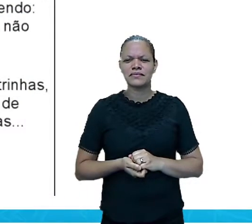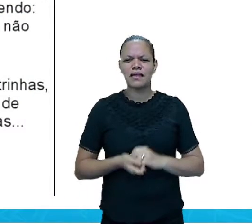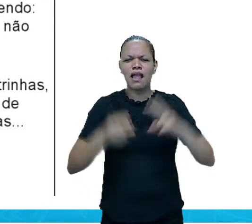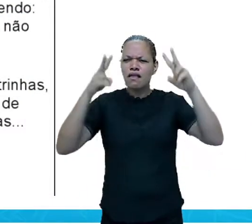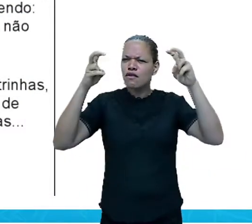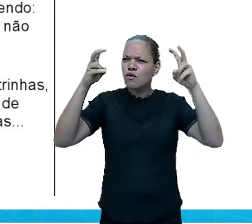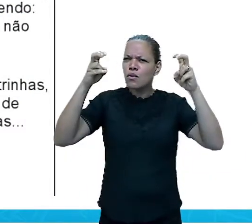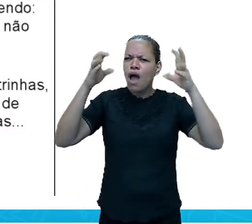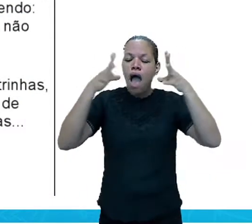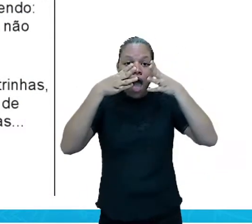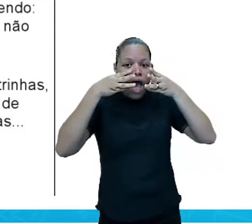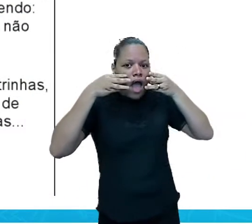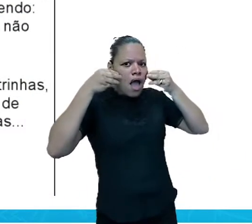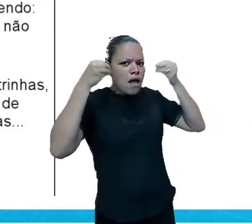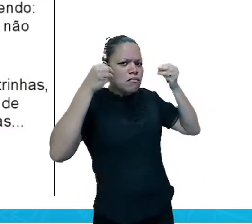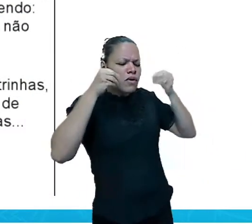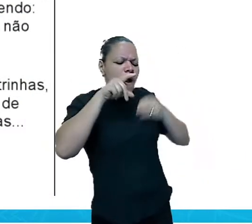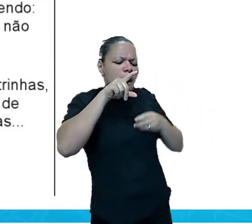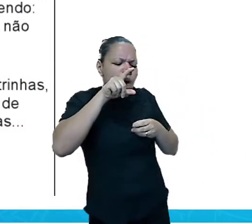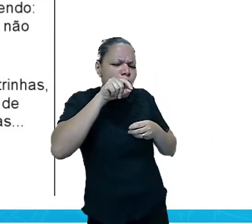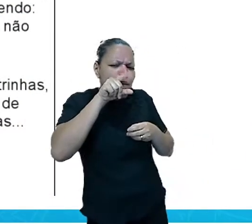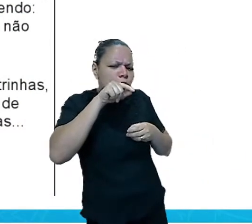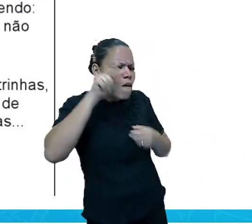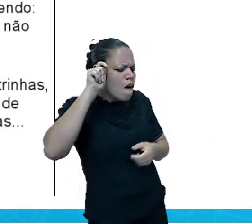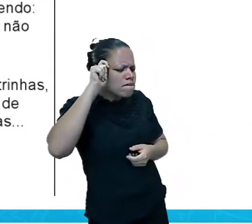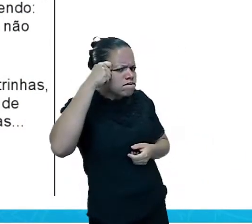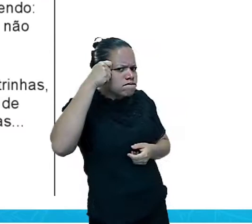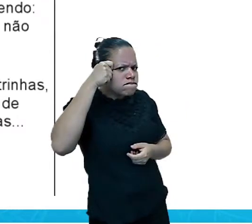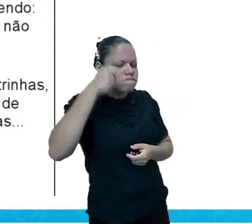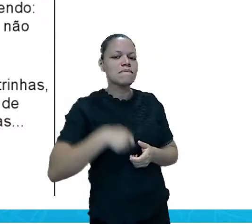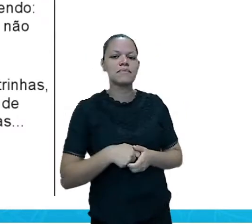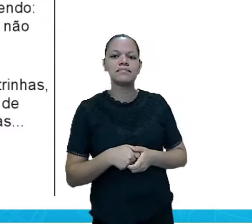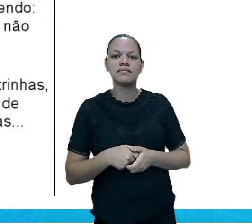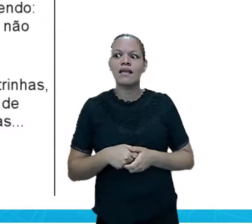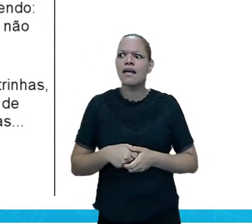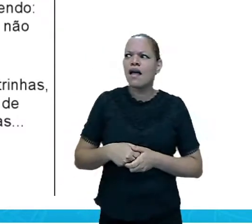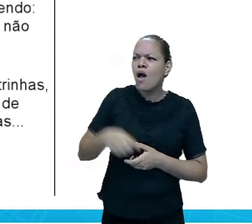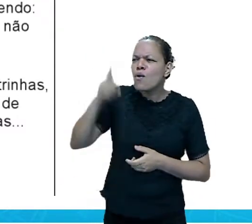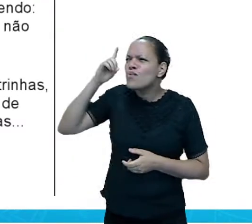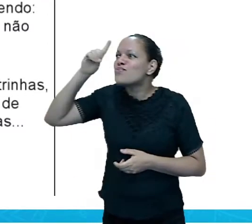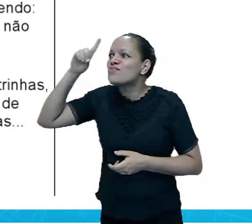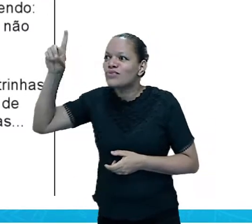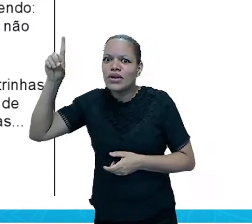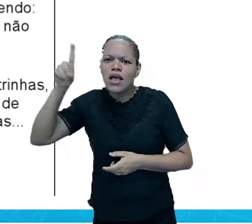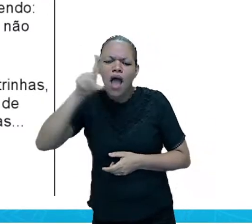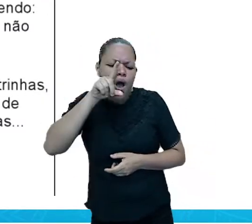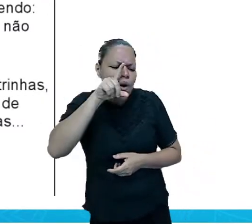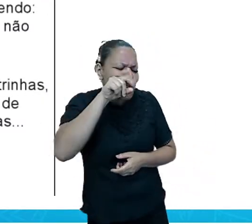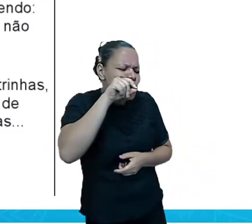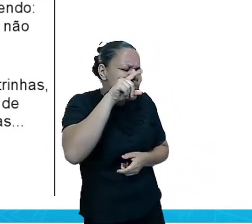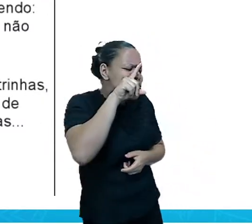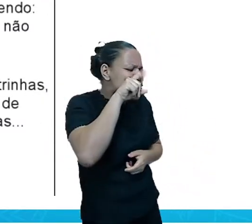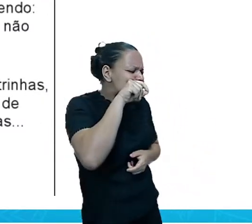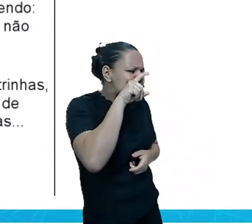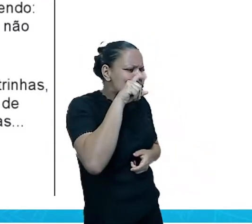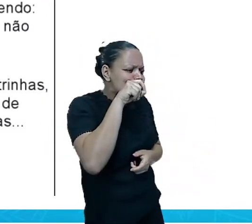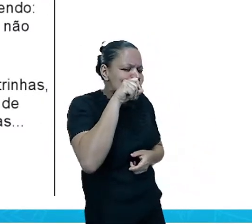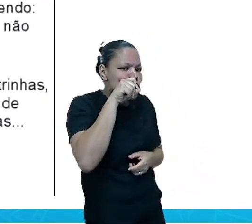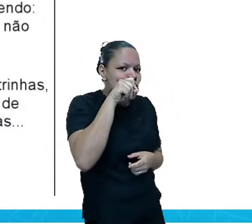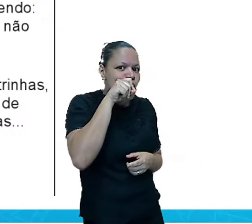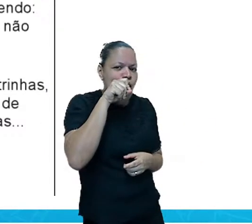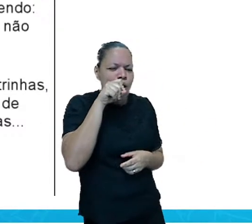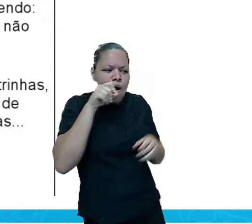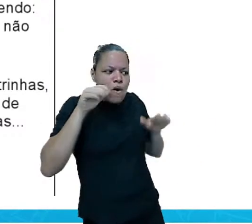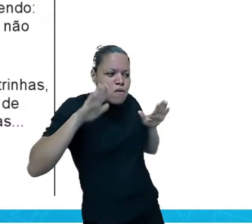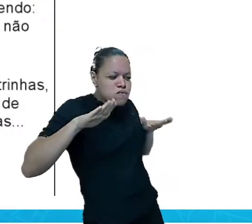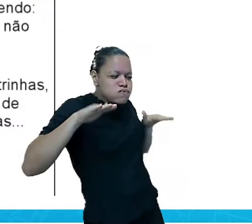A raposa e o corvo. Um dia, um corvo estava pousado no galho de uma